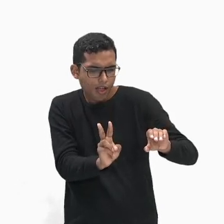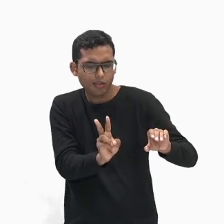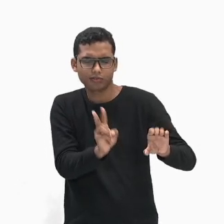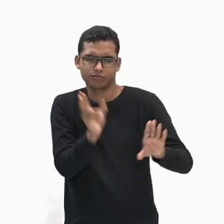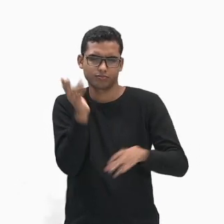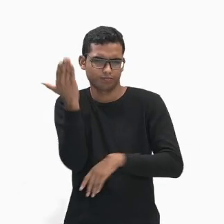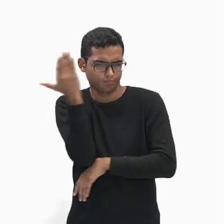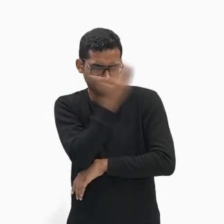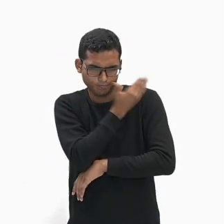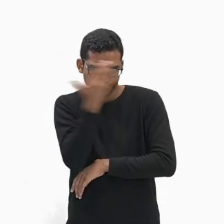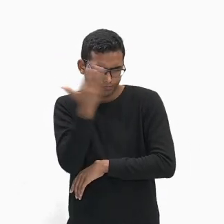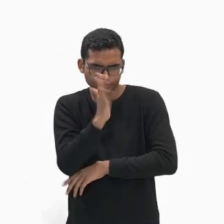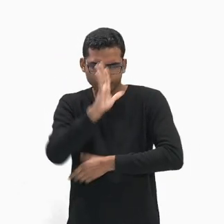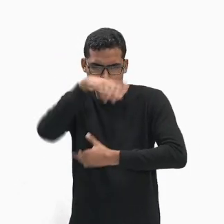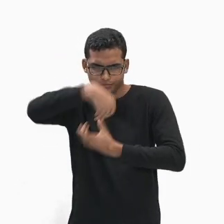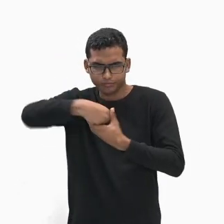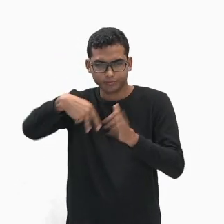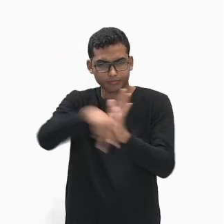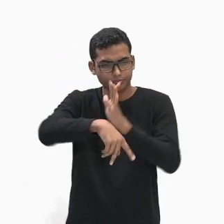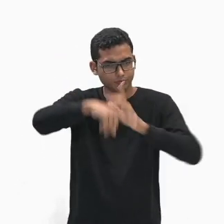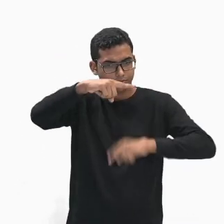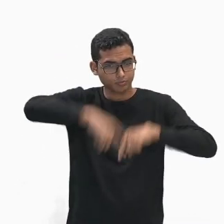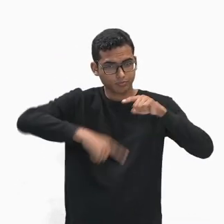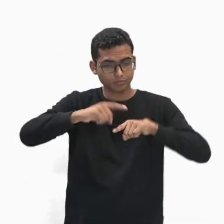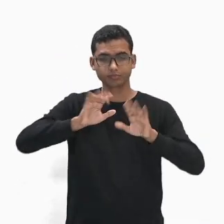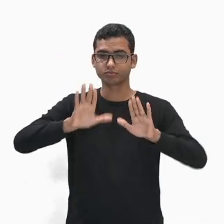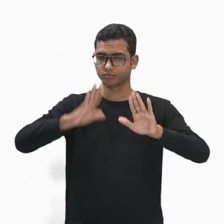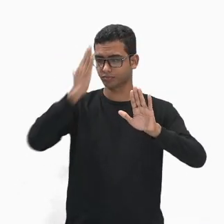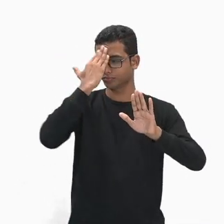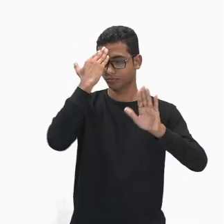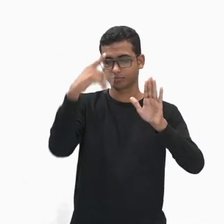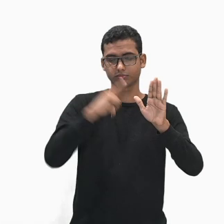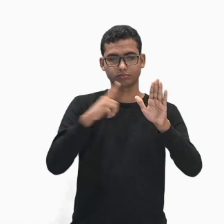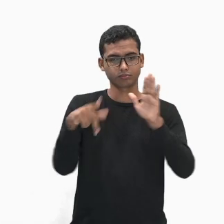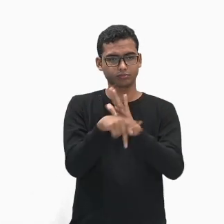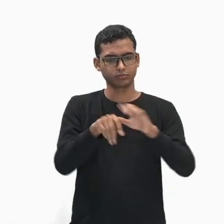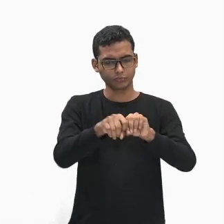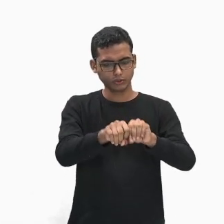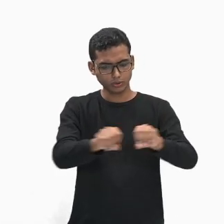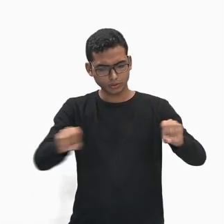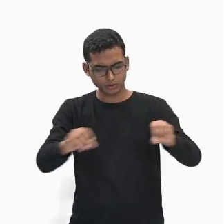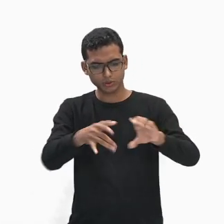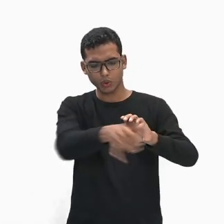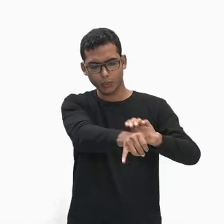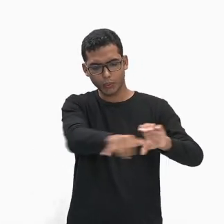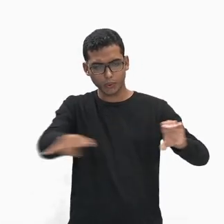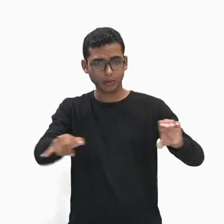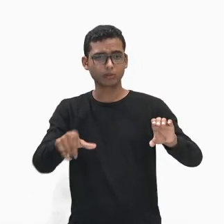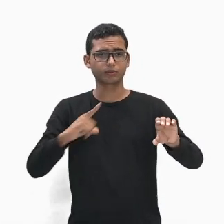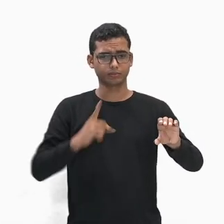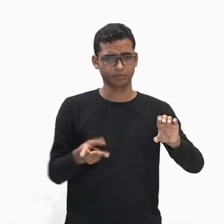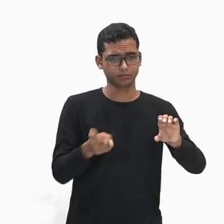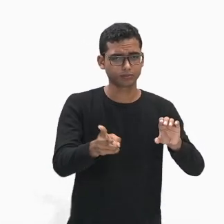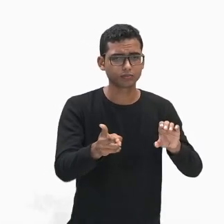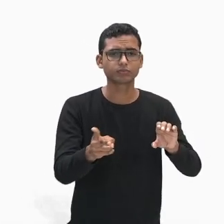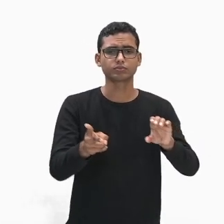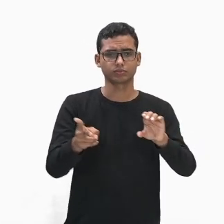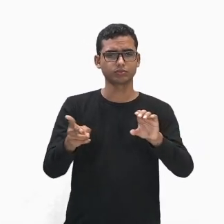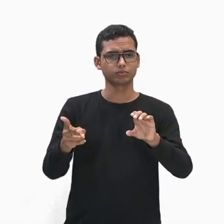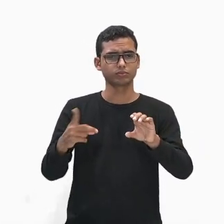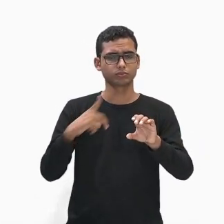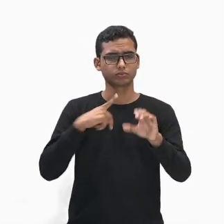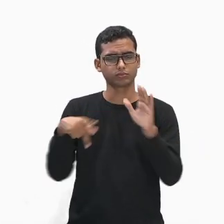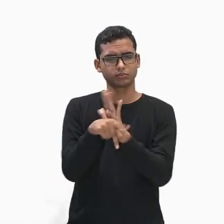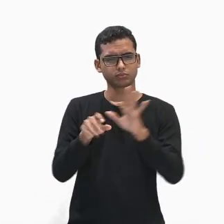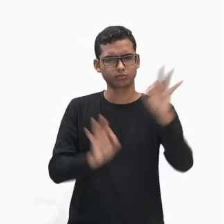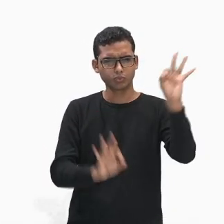ocorre dentro do material, mas sabemos que toda matéria ela tem o quê? As